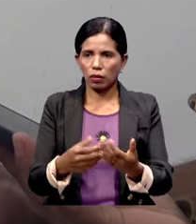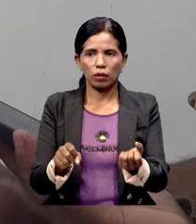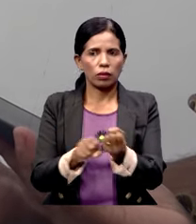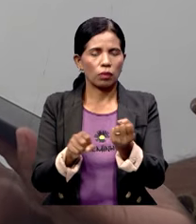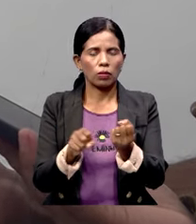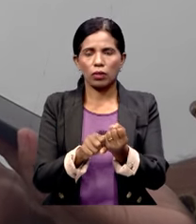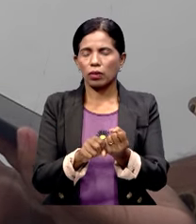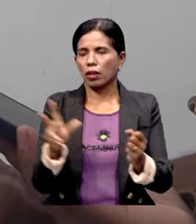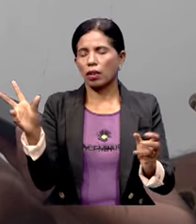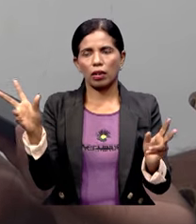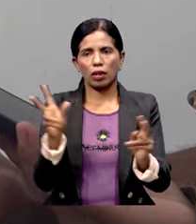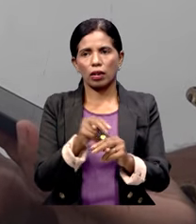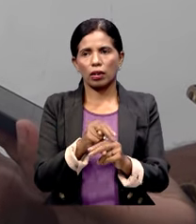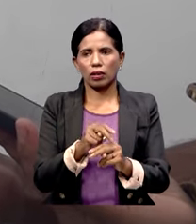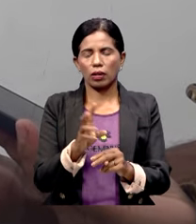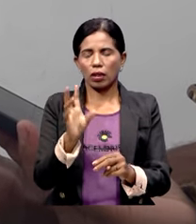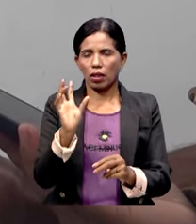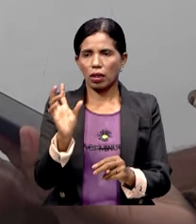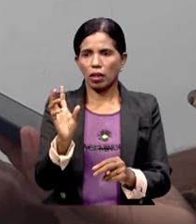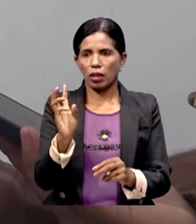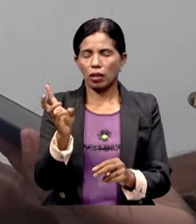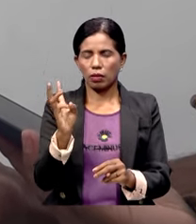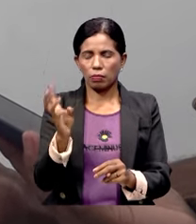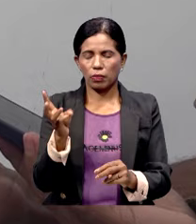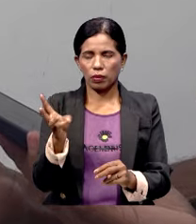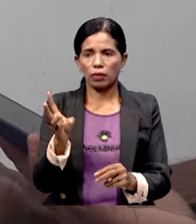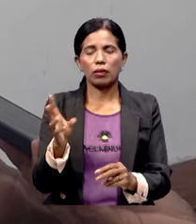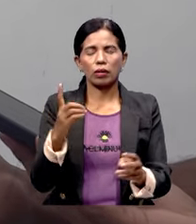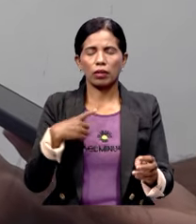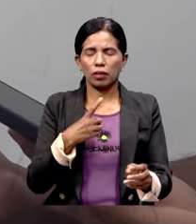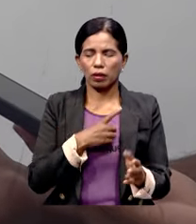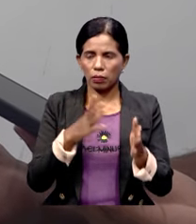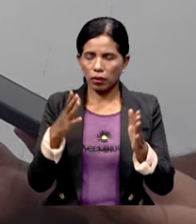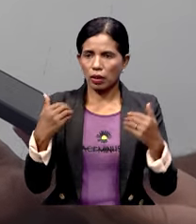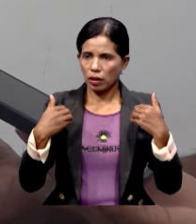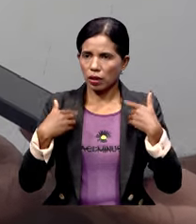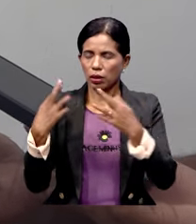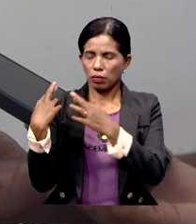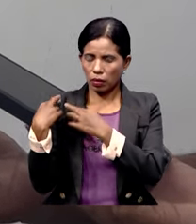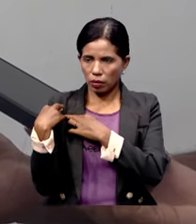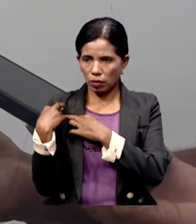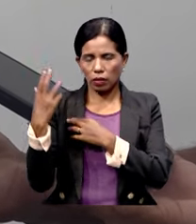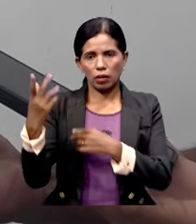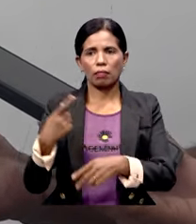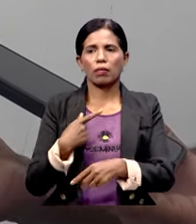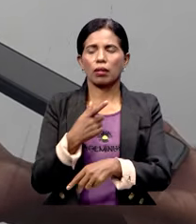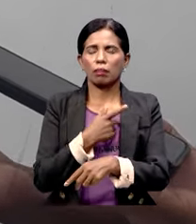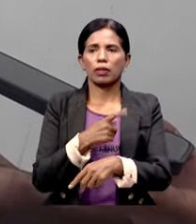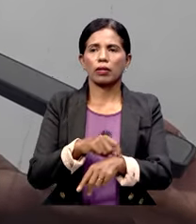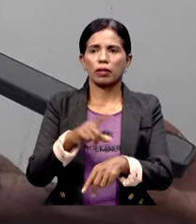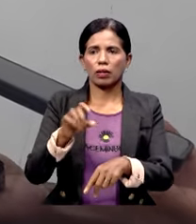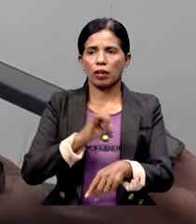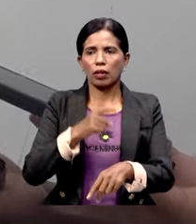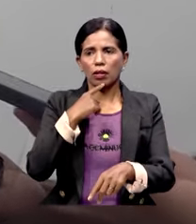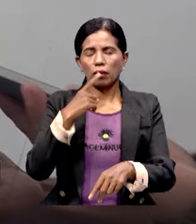no 65 deputados tenge a responsabilidade a nessa basa ida maka acontece parlamento ida ne nessa uhin hau